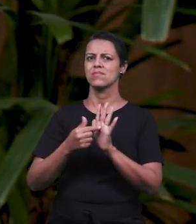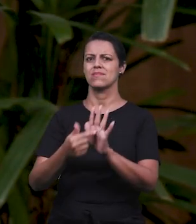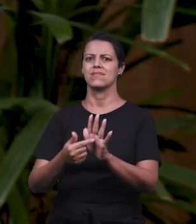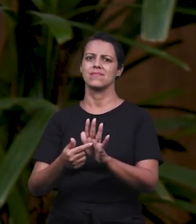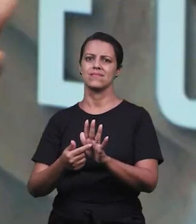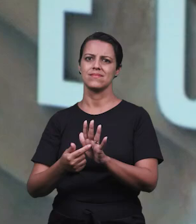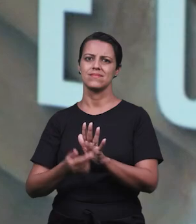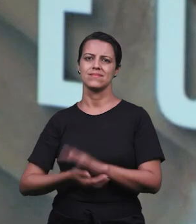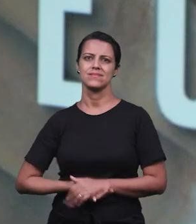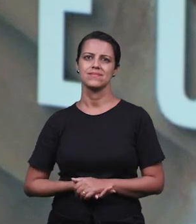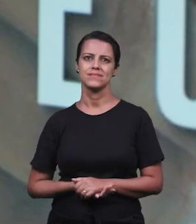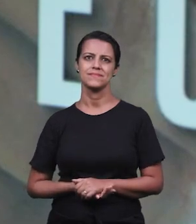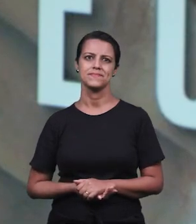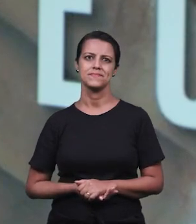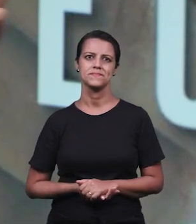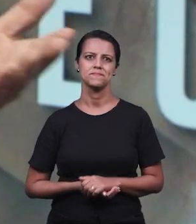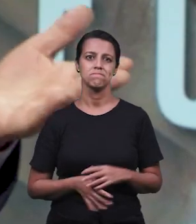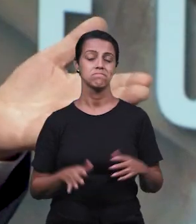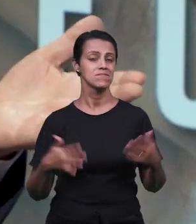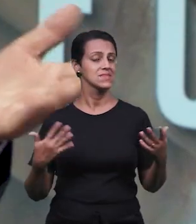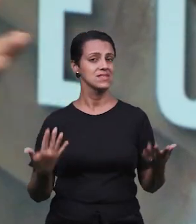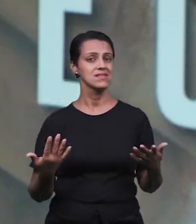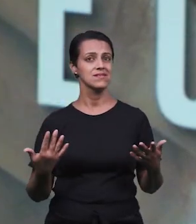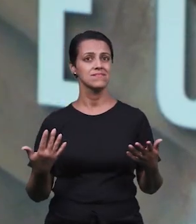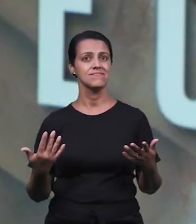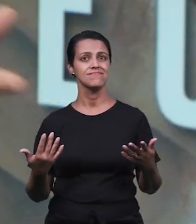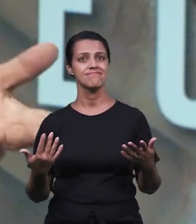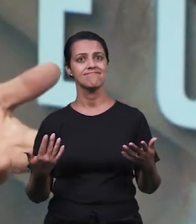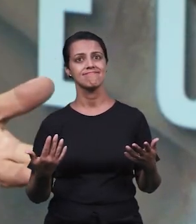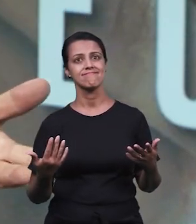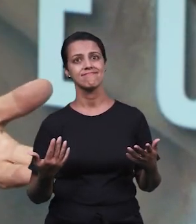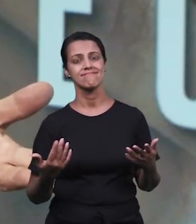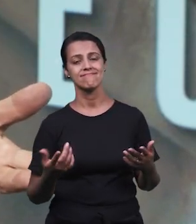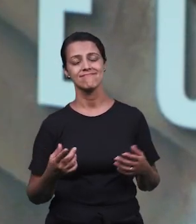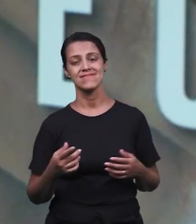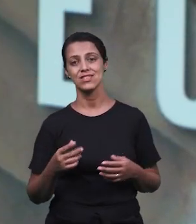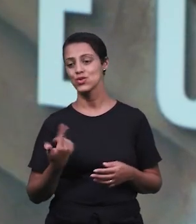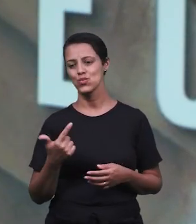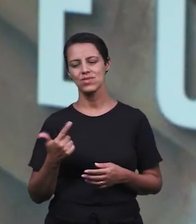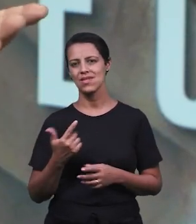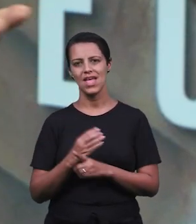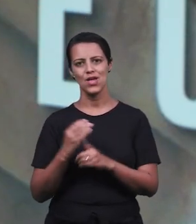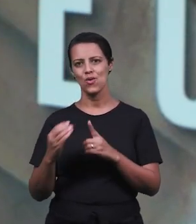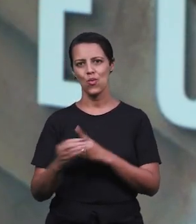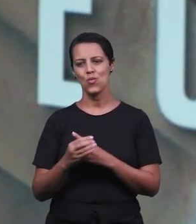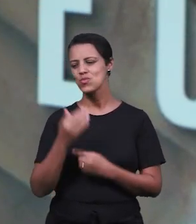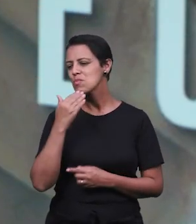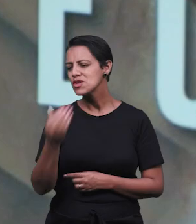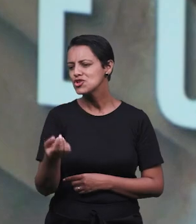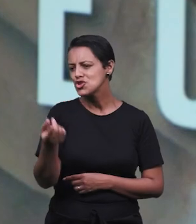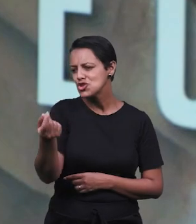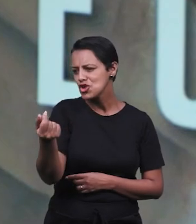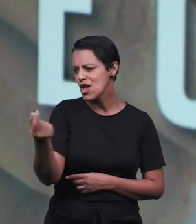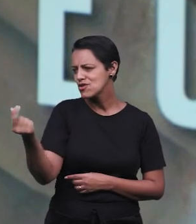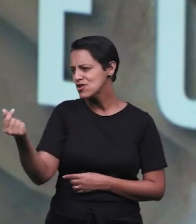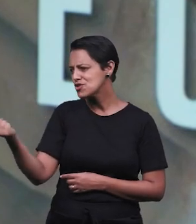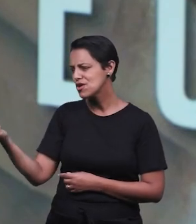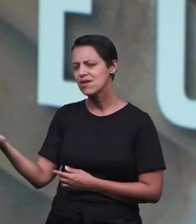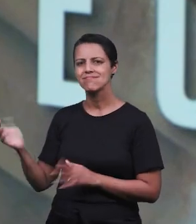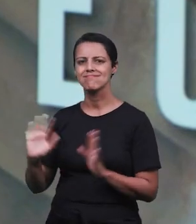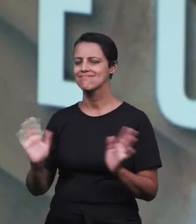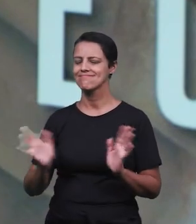obra. Então não vai se ver pedido de dinheiro em igreja, em momento algum pedido de oferta não vai se